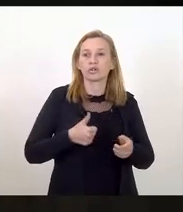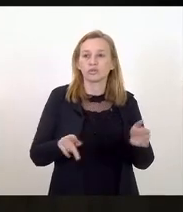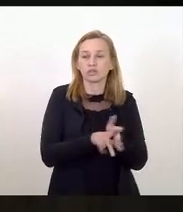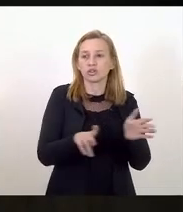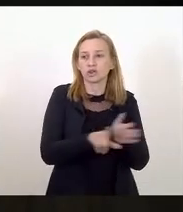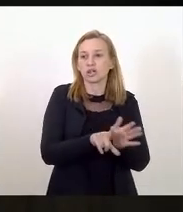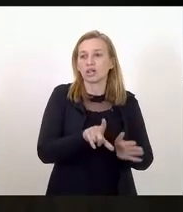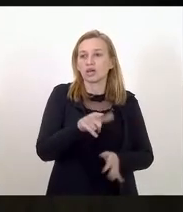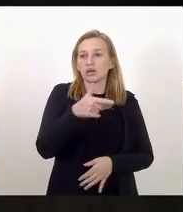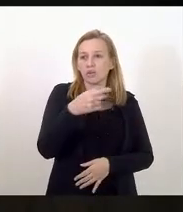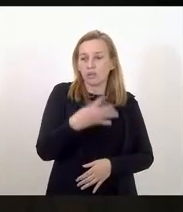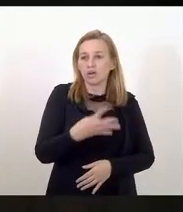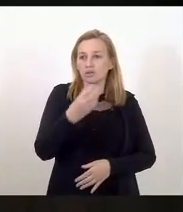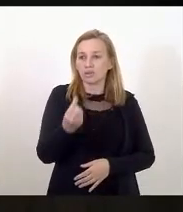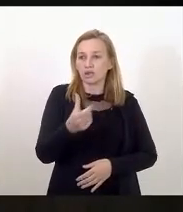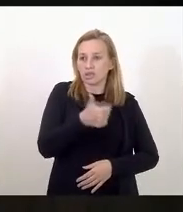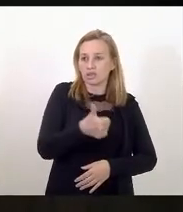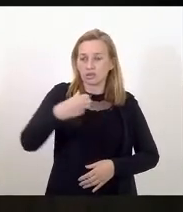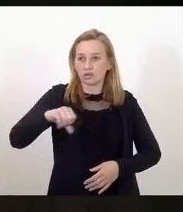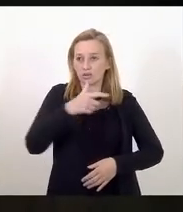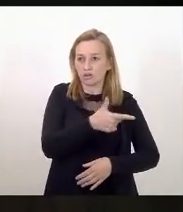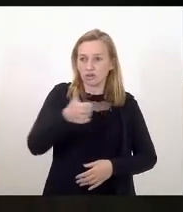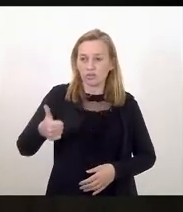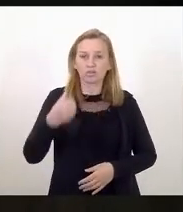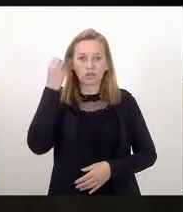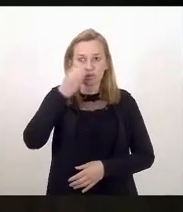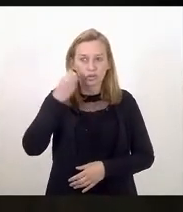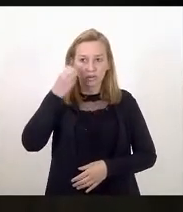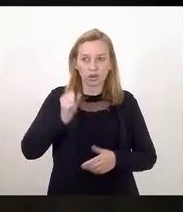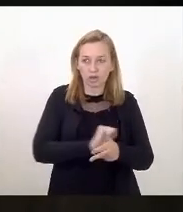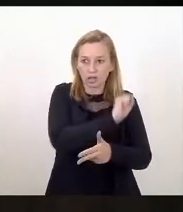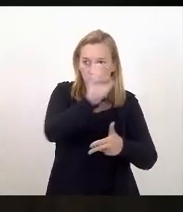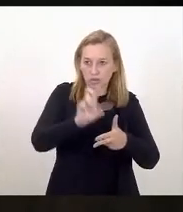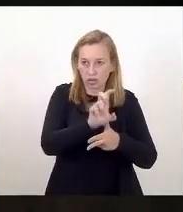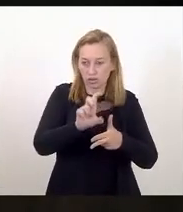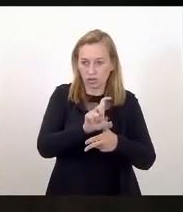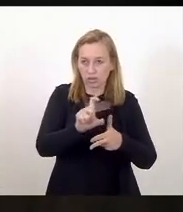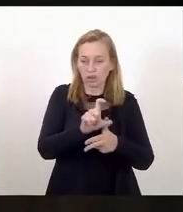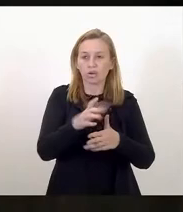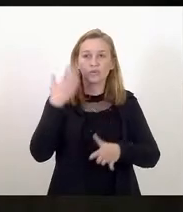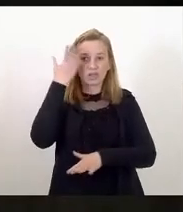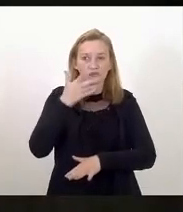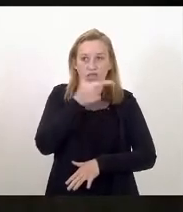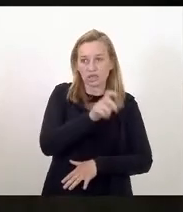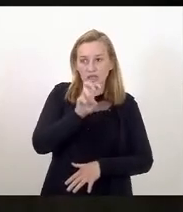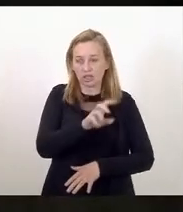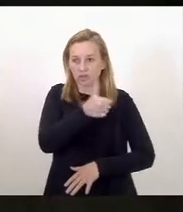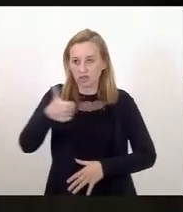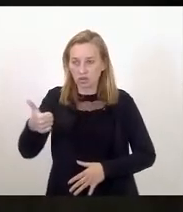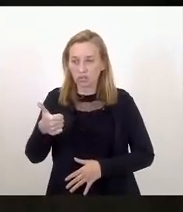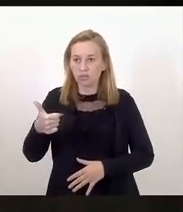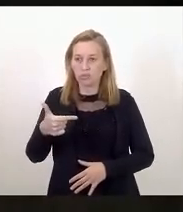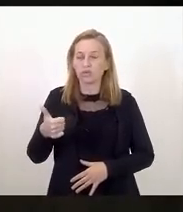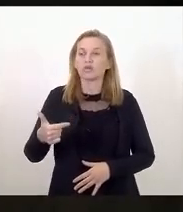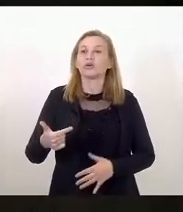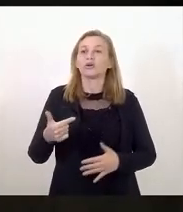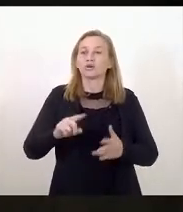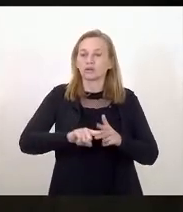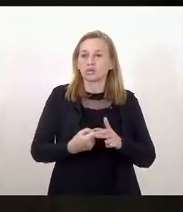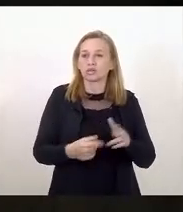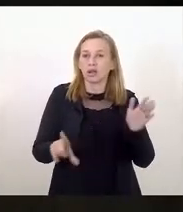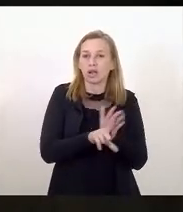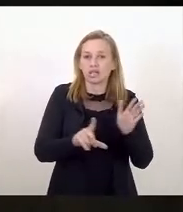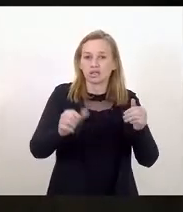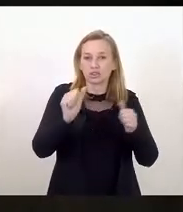de lei 4619 de 21, de autoria do Poder Judiciário, mensagem 5 de 21, que promove alterações na lei